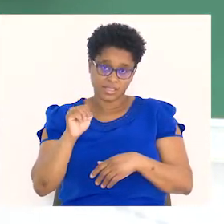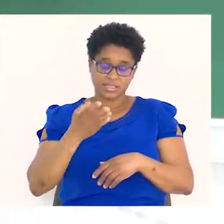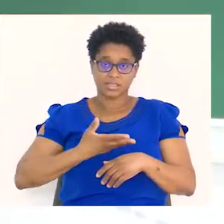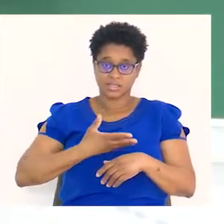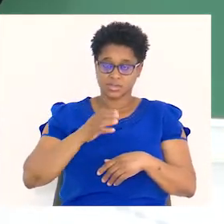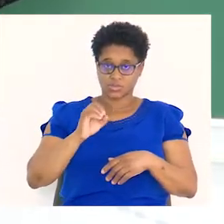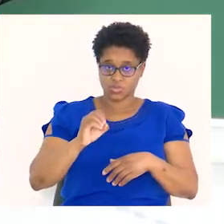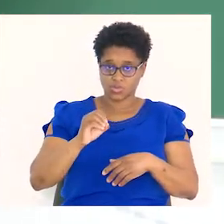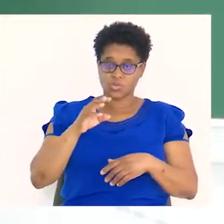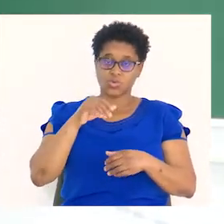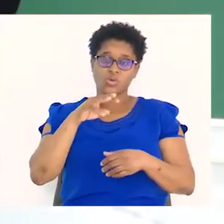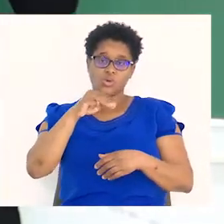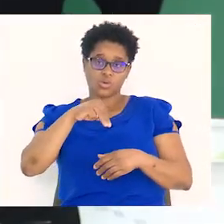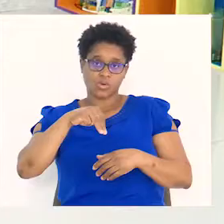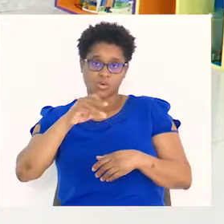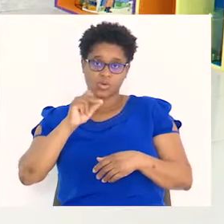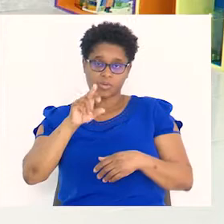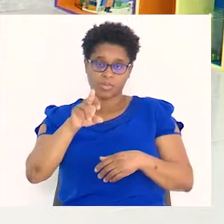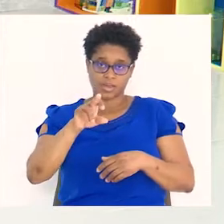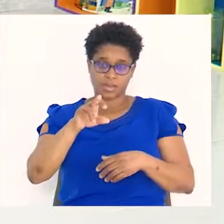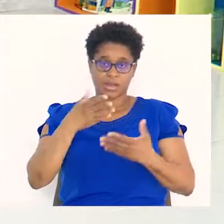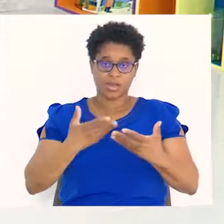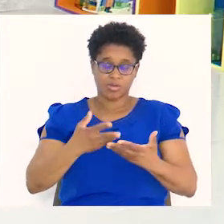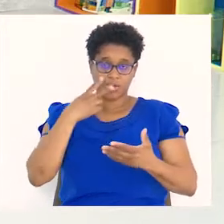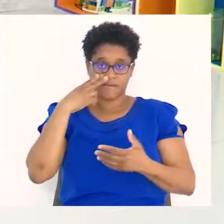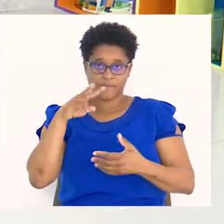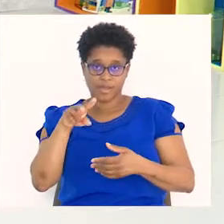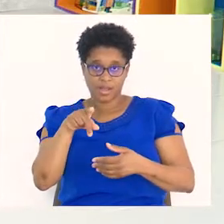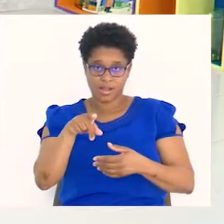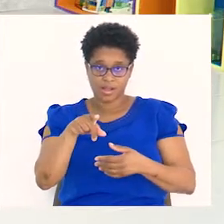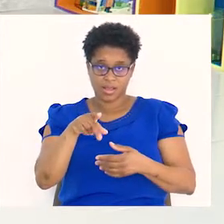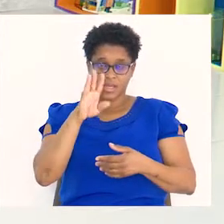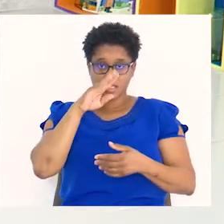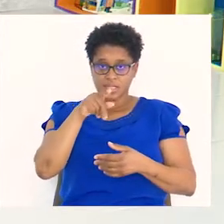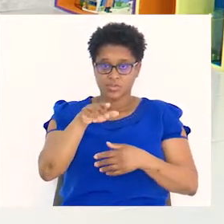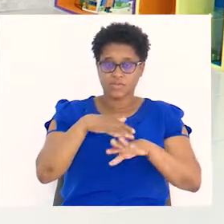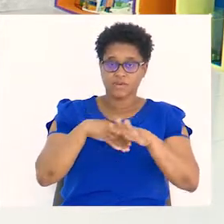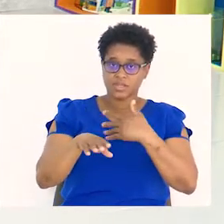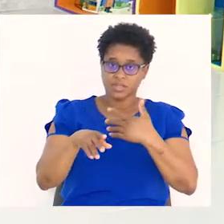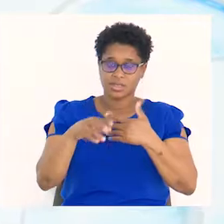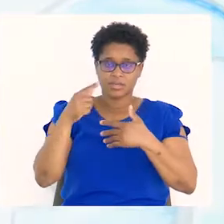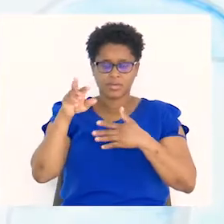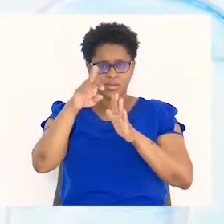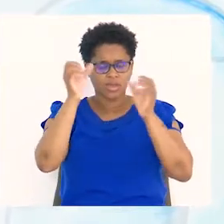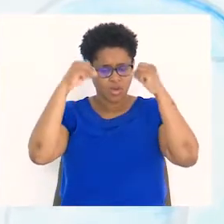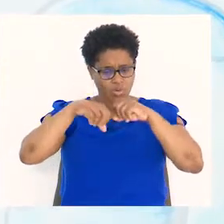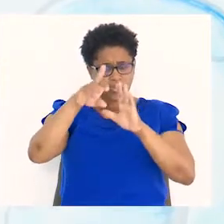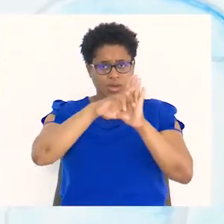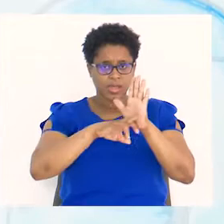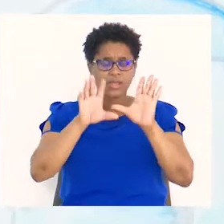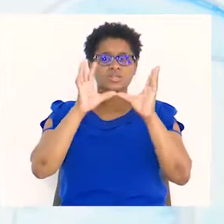mar. Ok, agora repara. Se fizeres formas de acordo com a regra geral de formação do